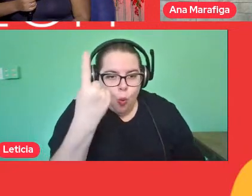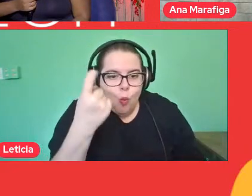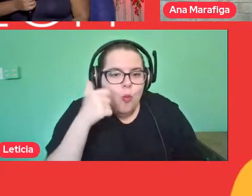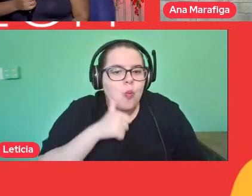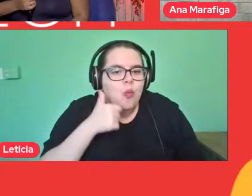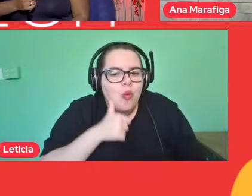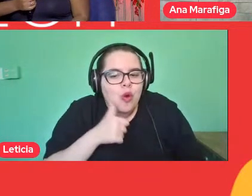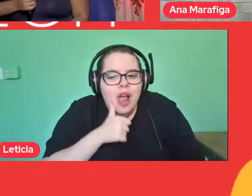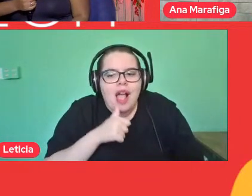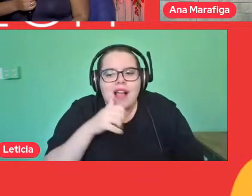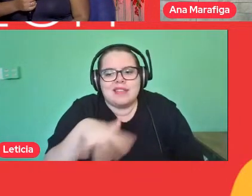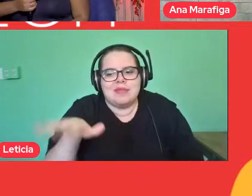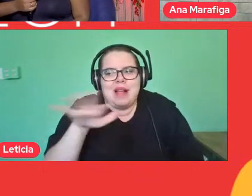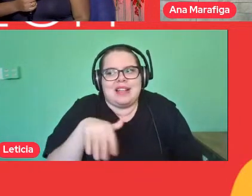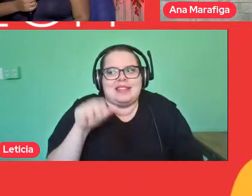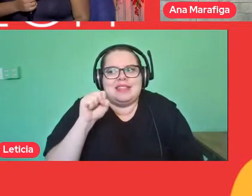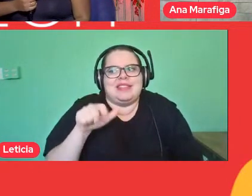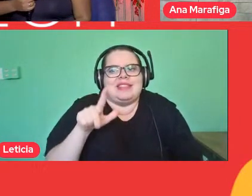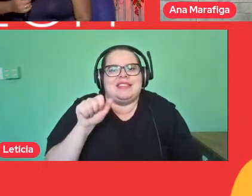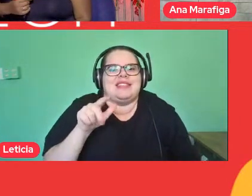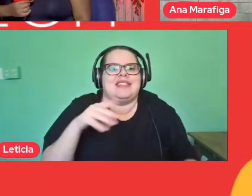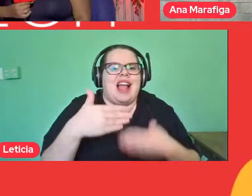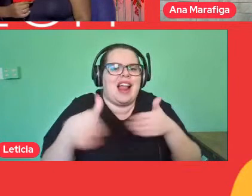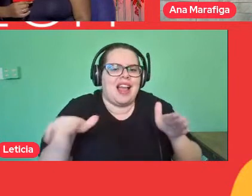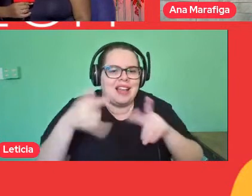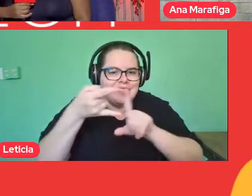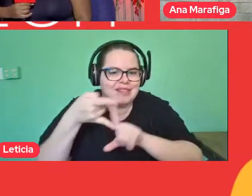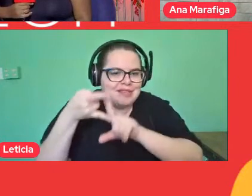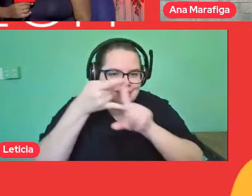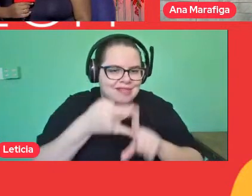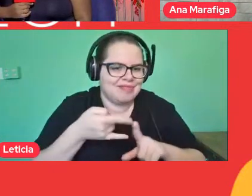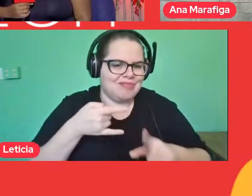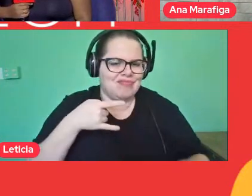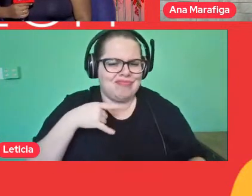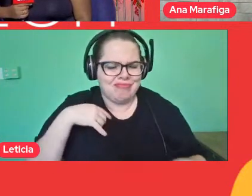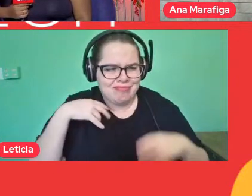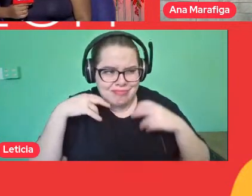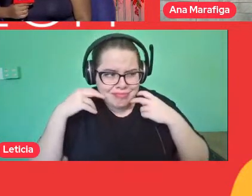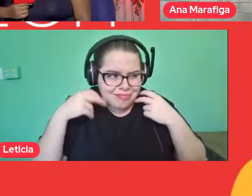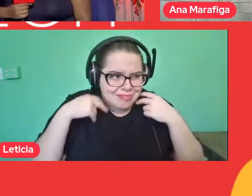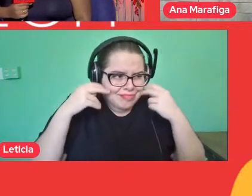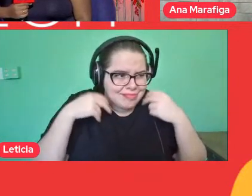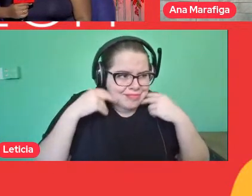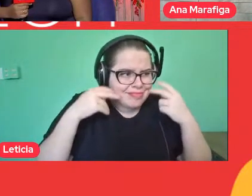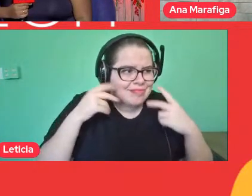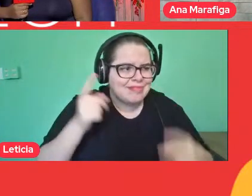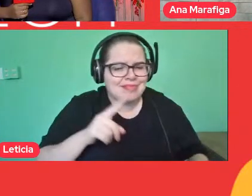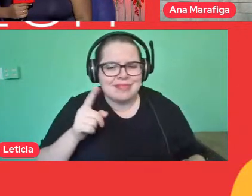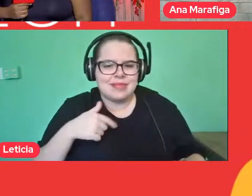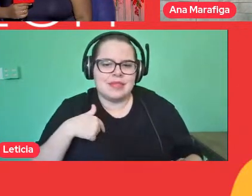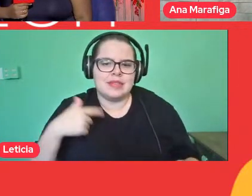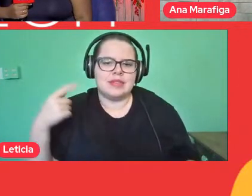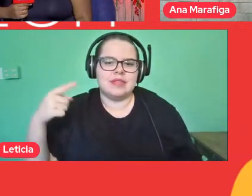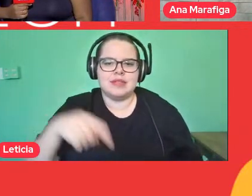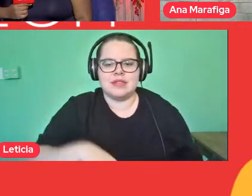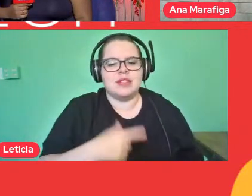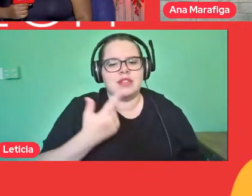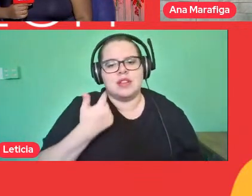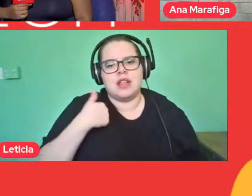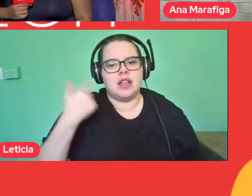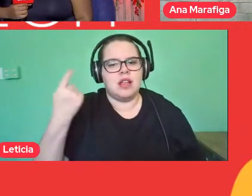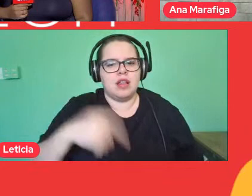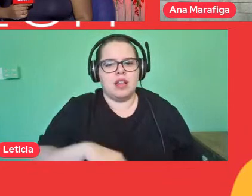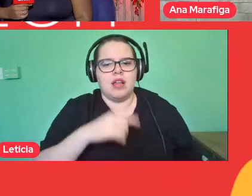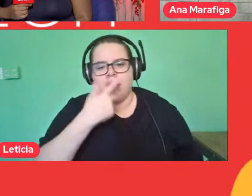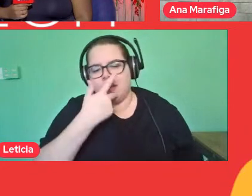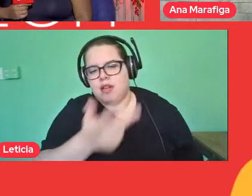às vezes, numa sala, num Zoom, não fique tímida. Às vezes até digo, olha, gente, eu tô, sei lá, pode ser que o que